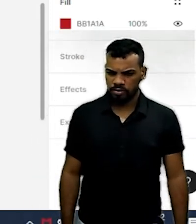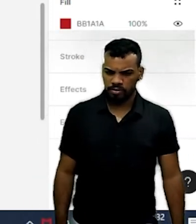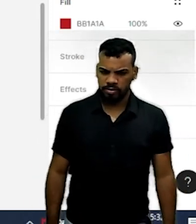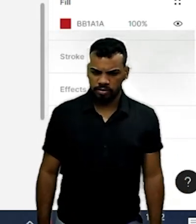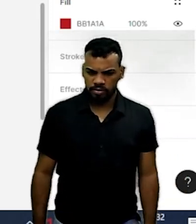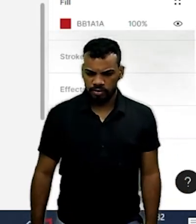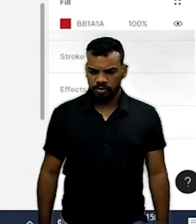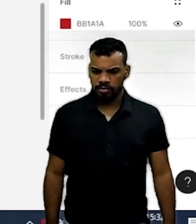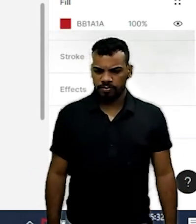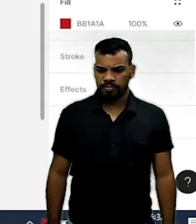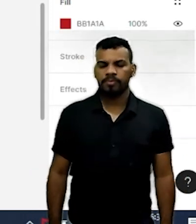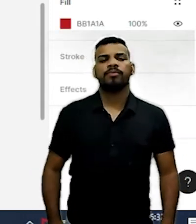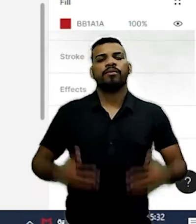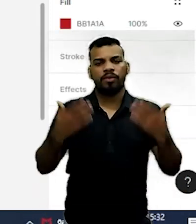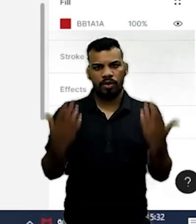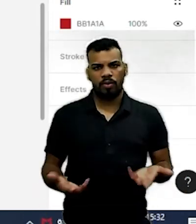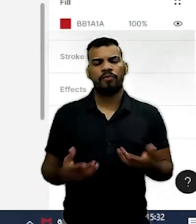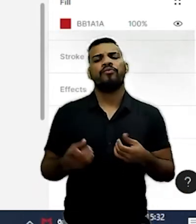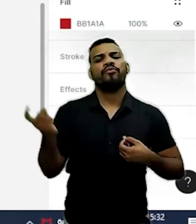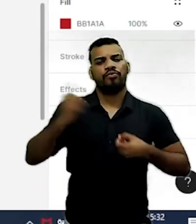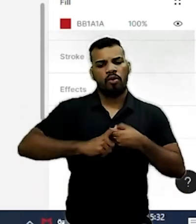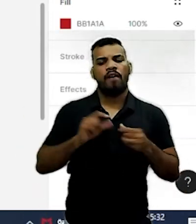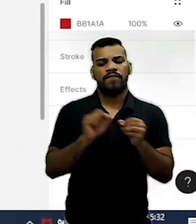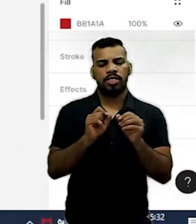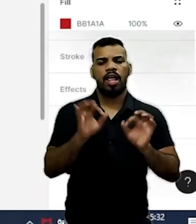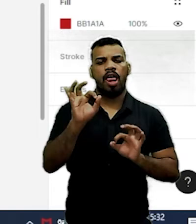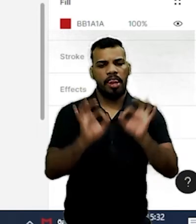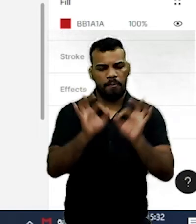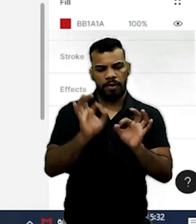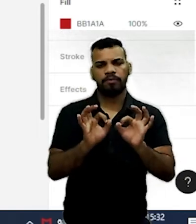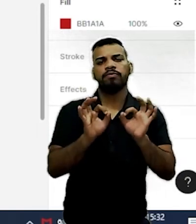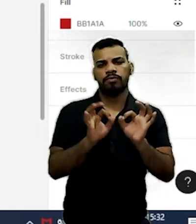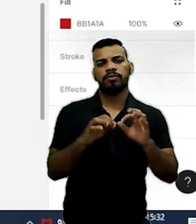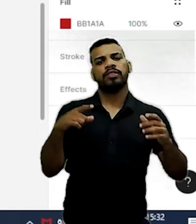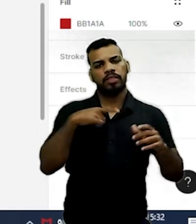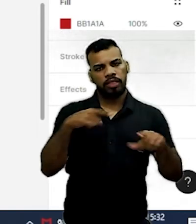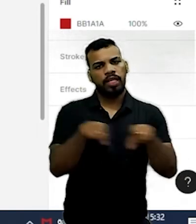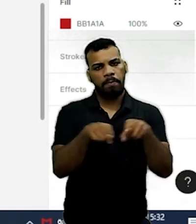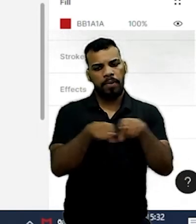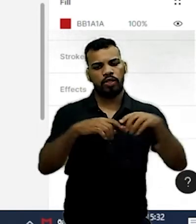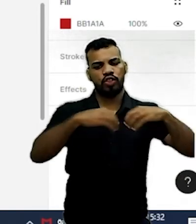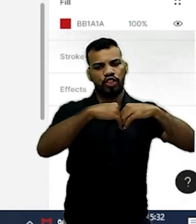Nós vimos então o nosso alinhamento, mas temos também o espaçamento.